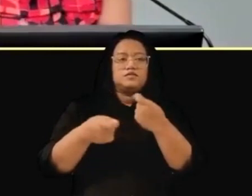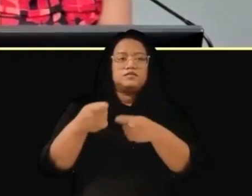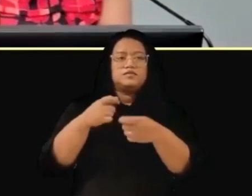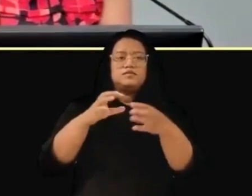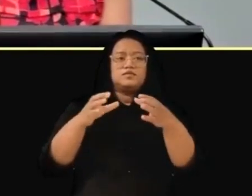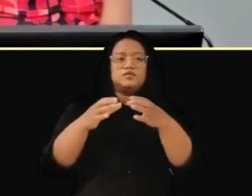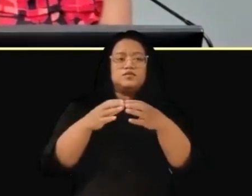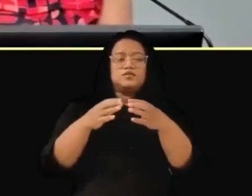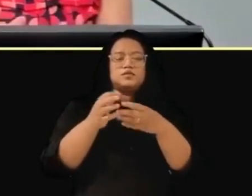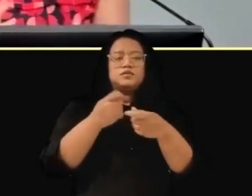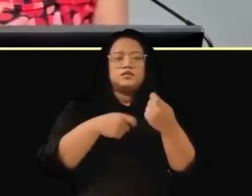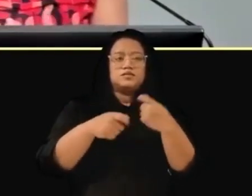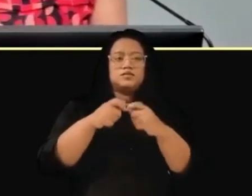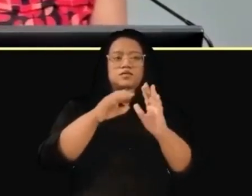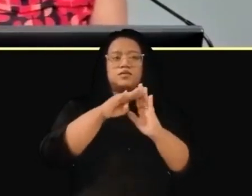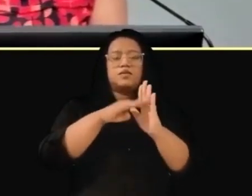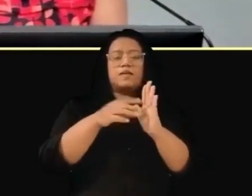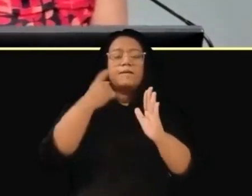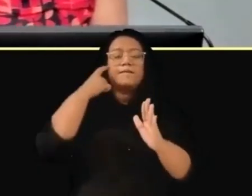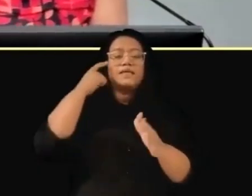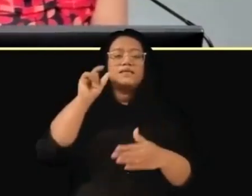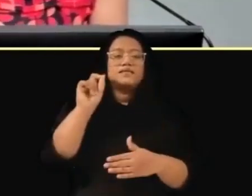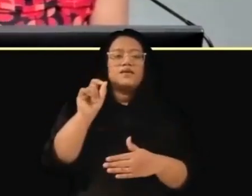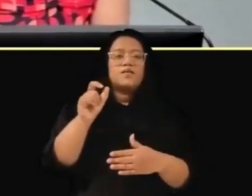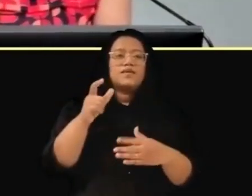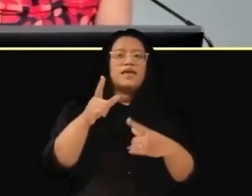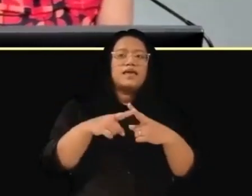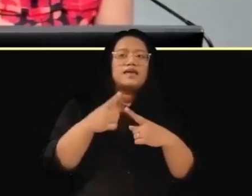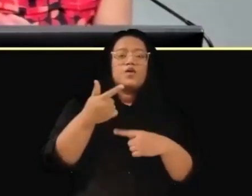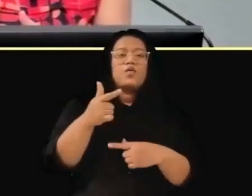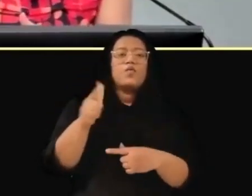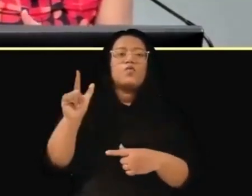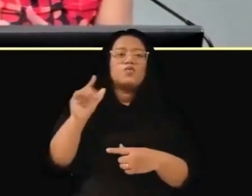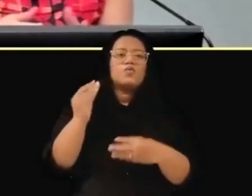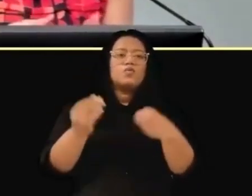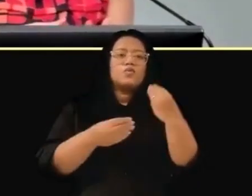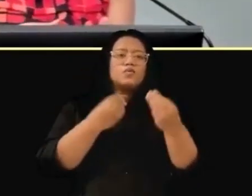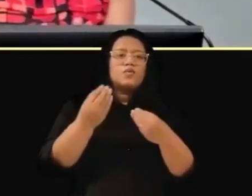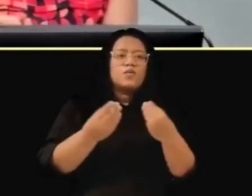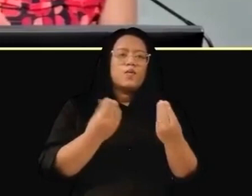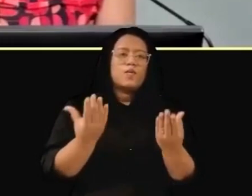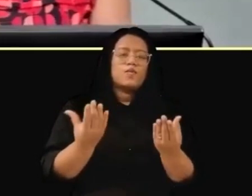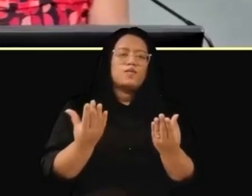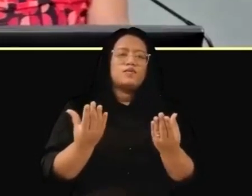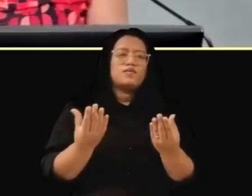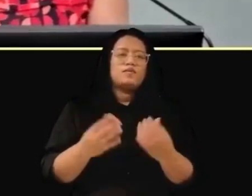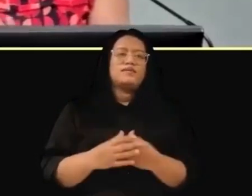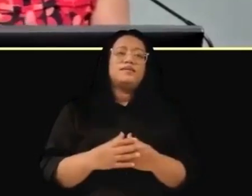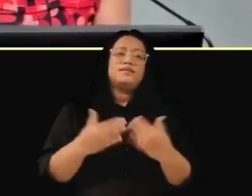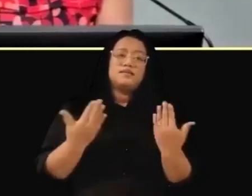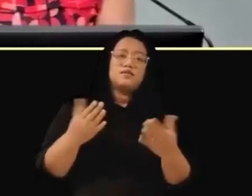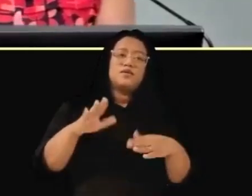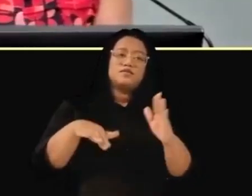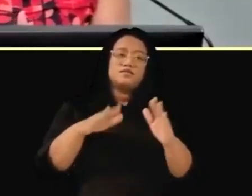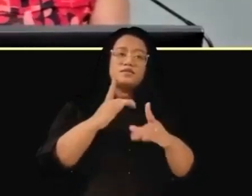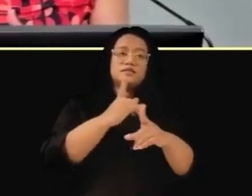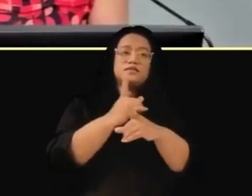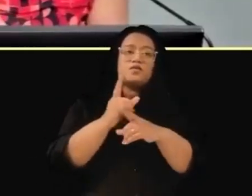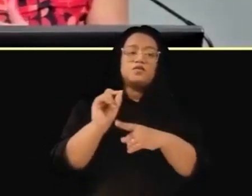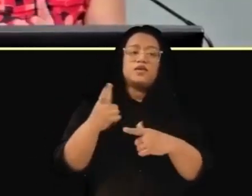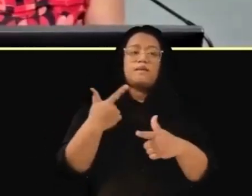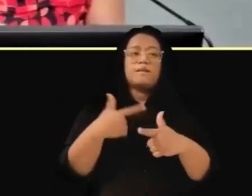grupos econômicos, pensar em alternativas. Não é por outro motivo que hoje a gente começa a ver problemas em